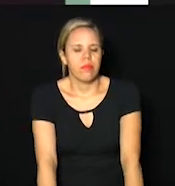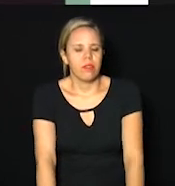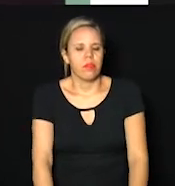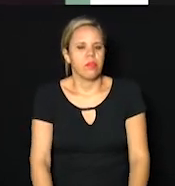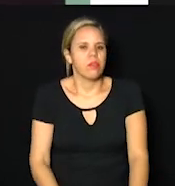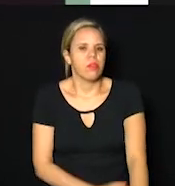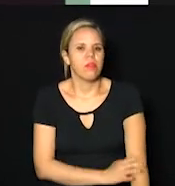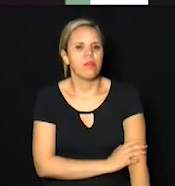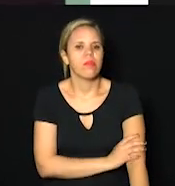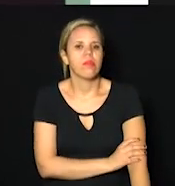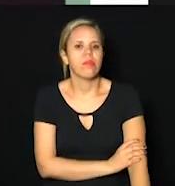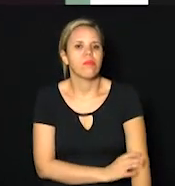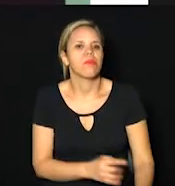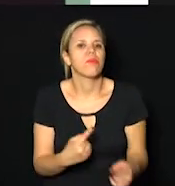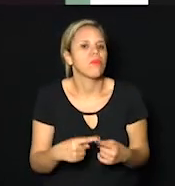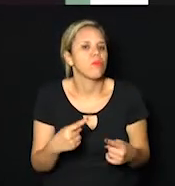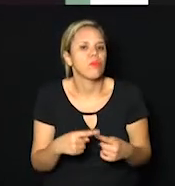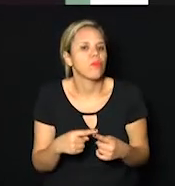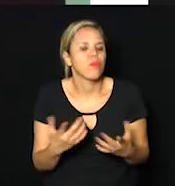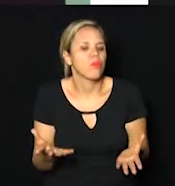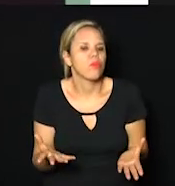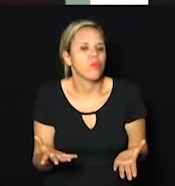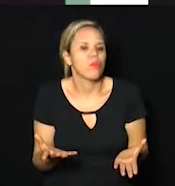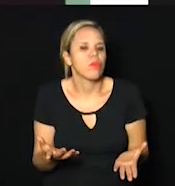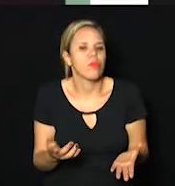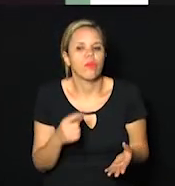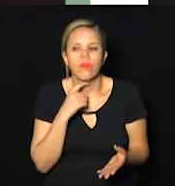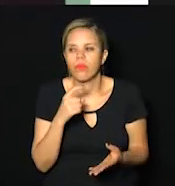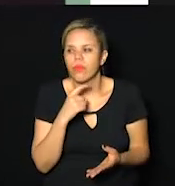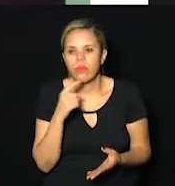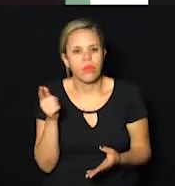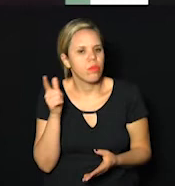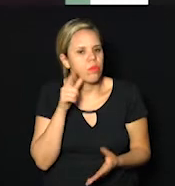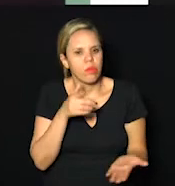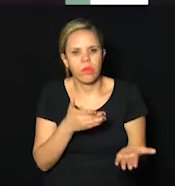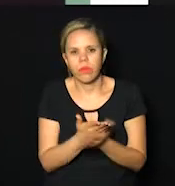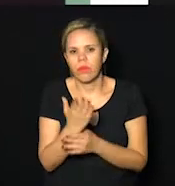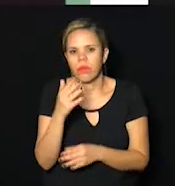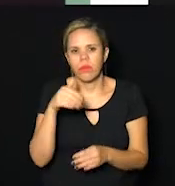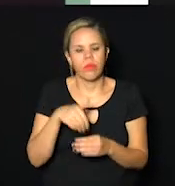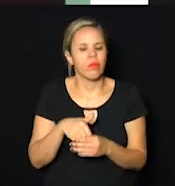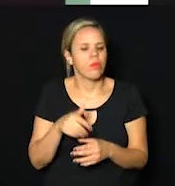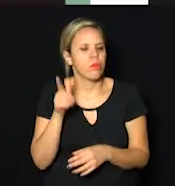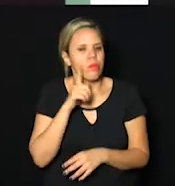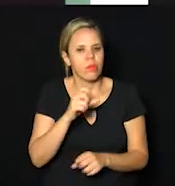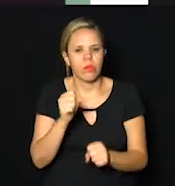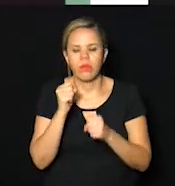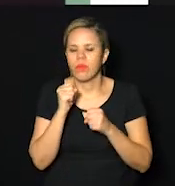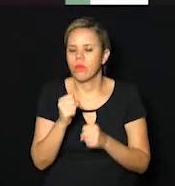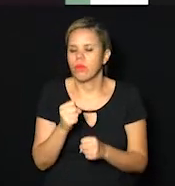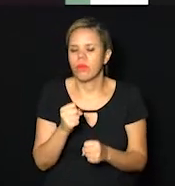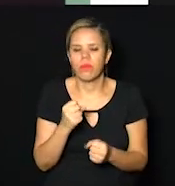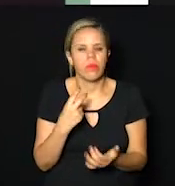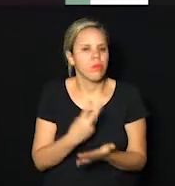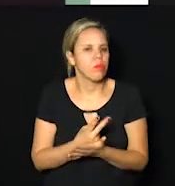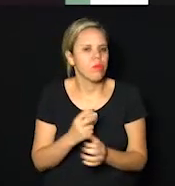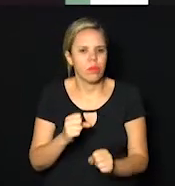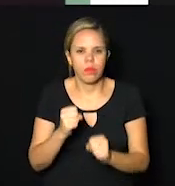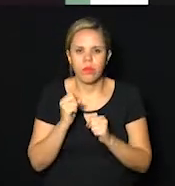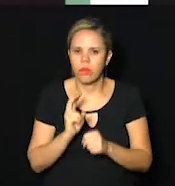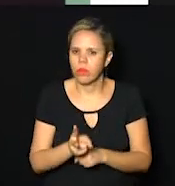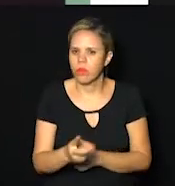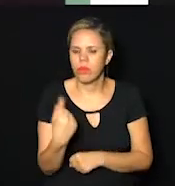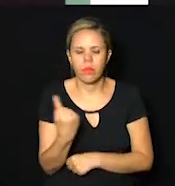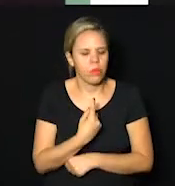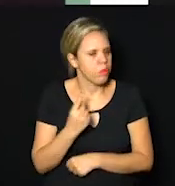no final das contas, ninguém ganha eleição, ninguém conquista o poder e ninguém mantém o poder